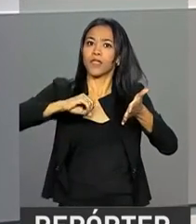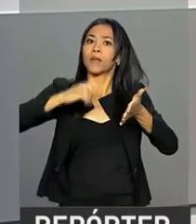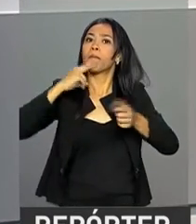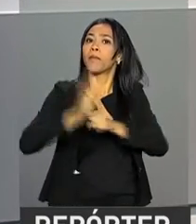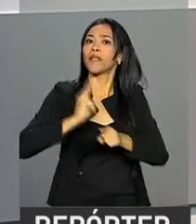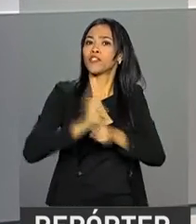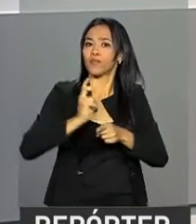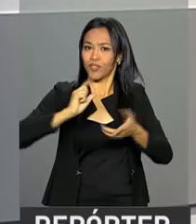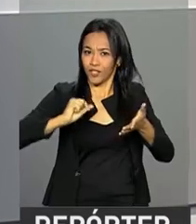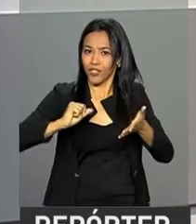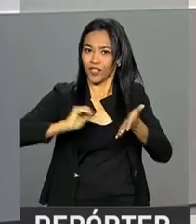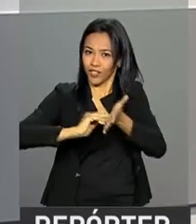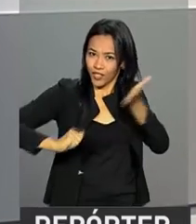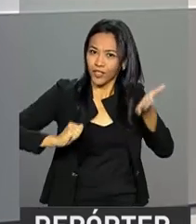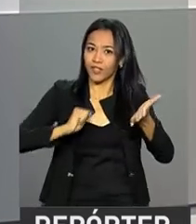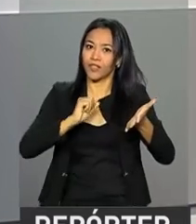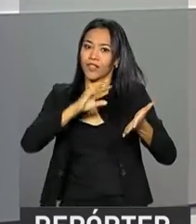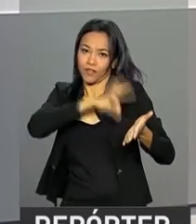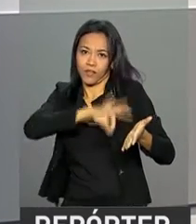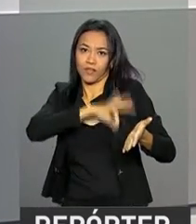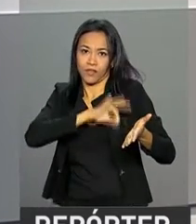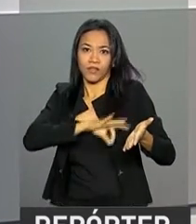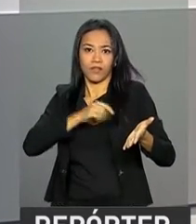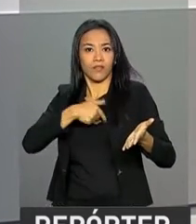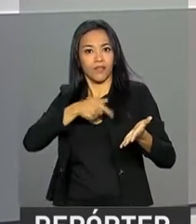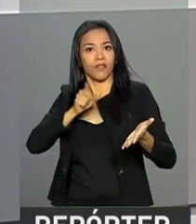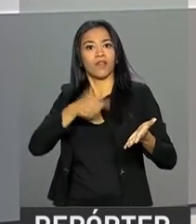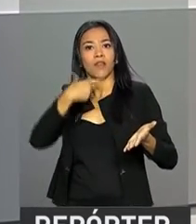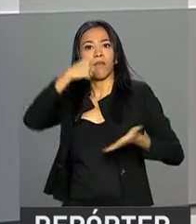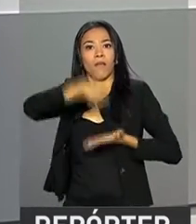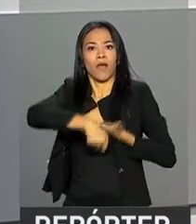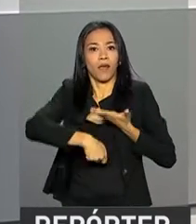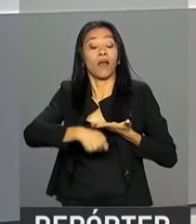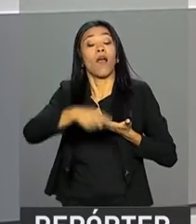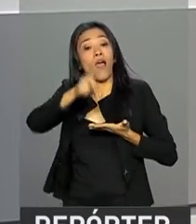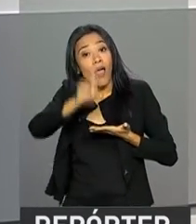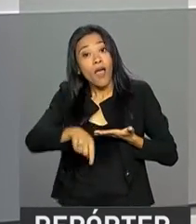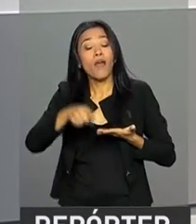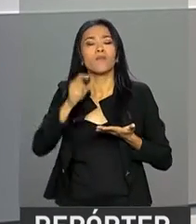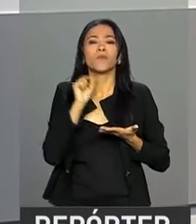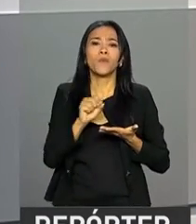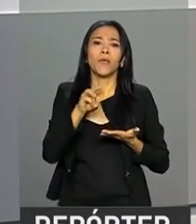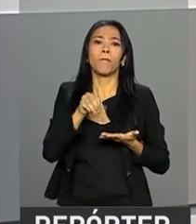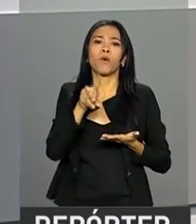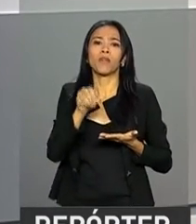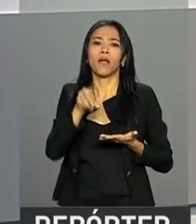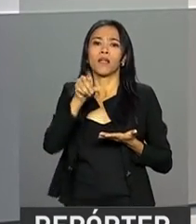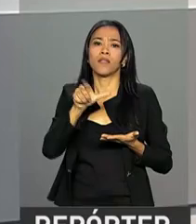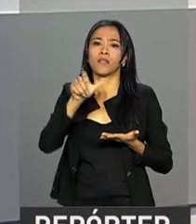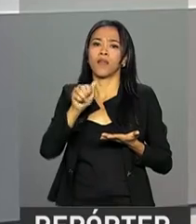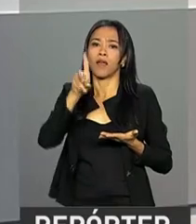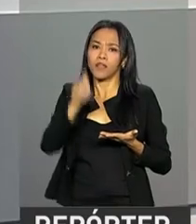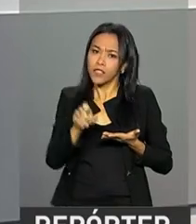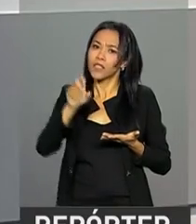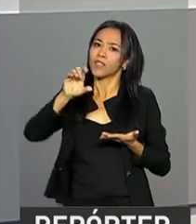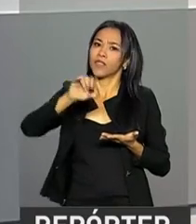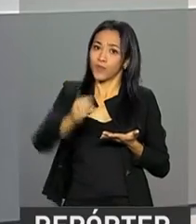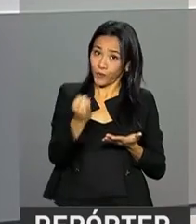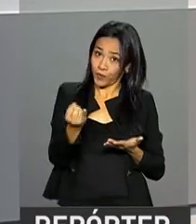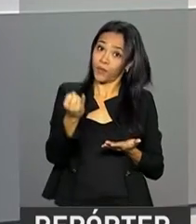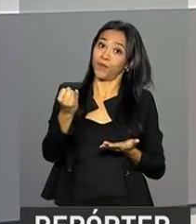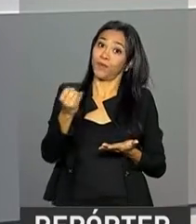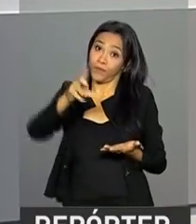esse tipo de empréstimo que tem parcelas descontadas diretamente na folha de pagamento é uma das modalidades de crédito com as taxas mais baixas do